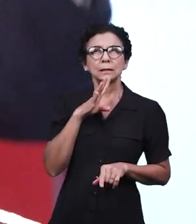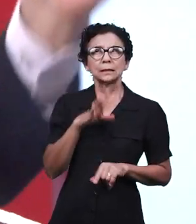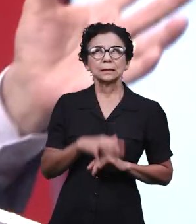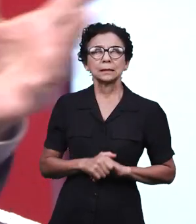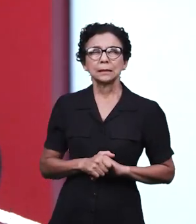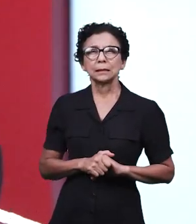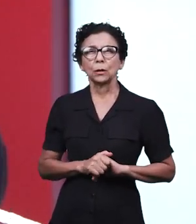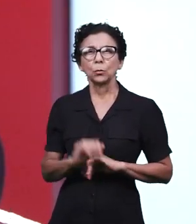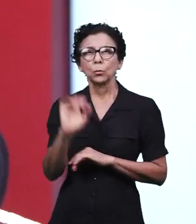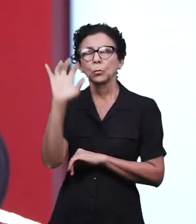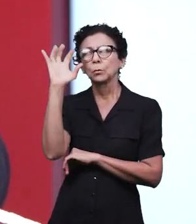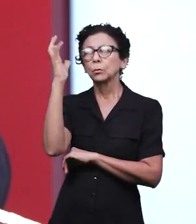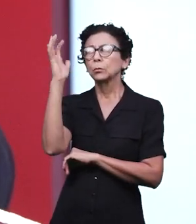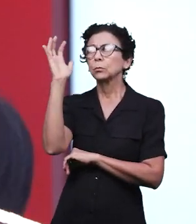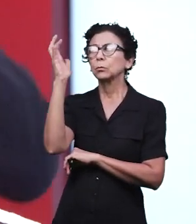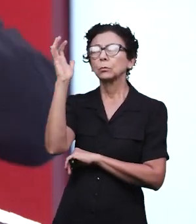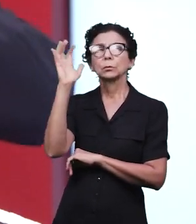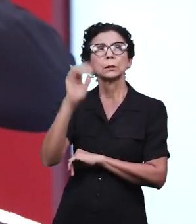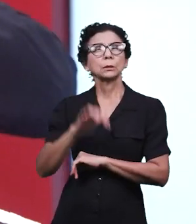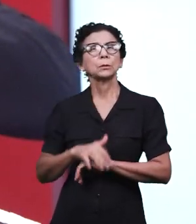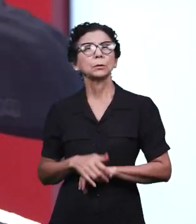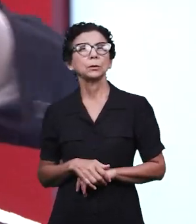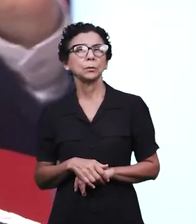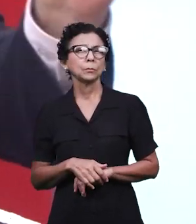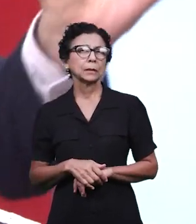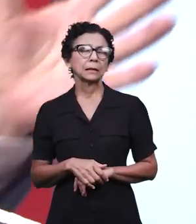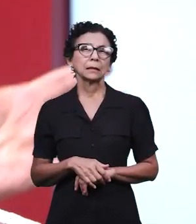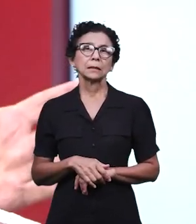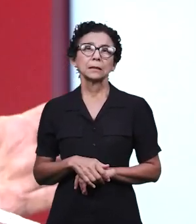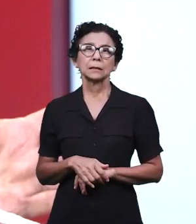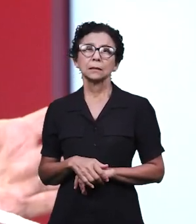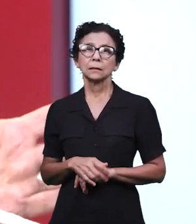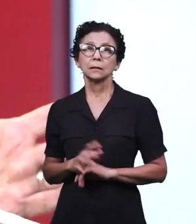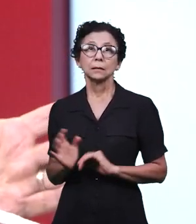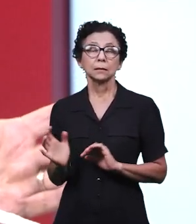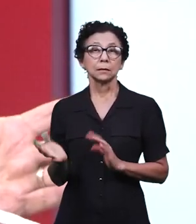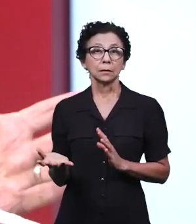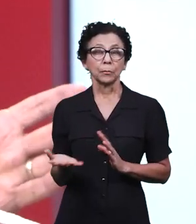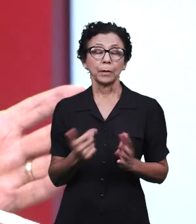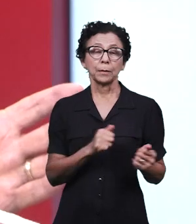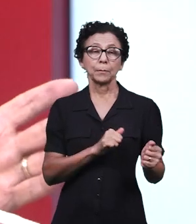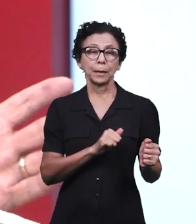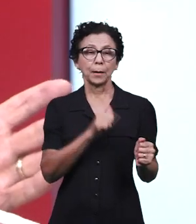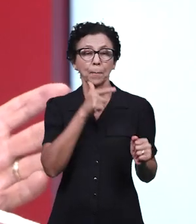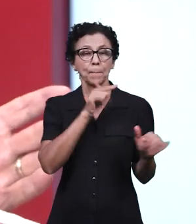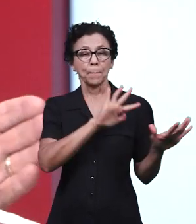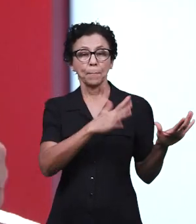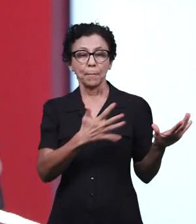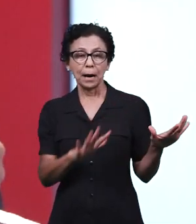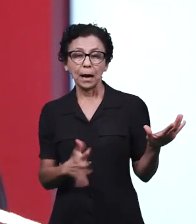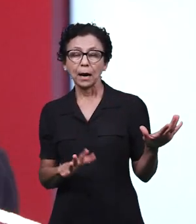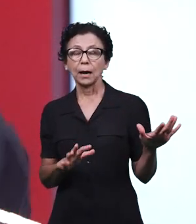pelas constelações. Eles tinham um conhecimento muito vasto disso, mas enfrentaram